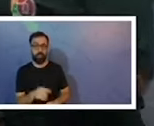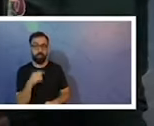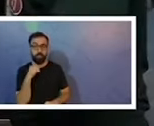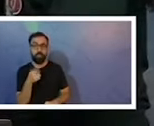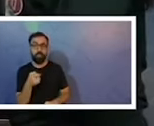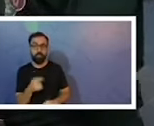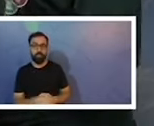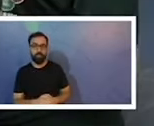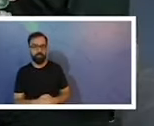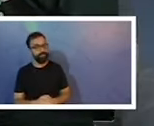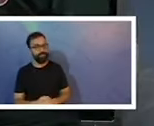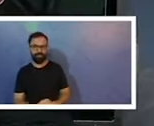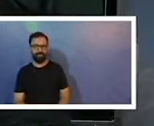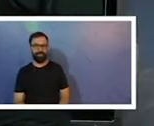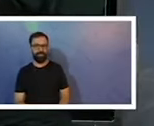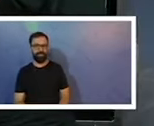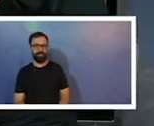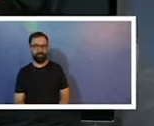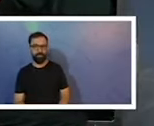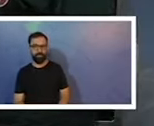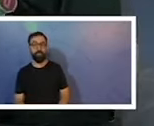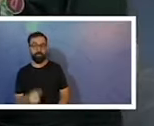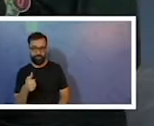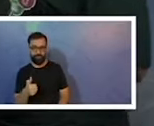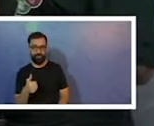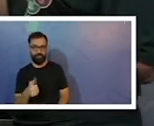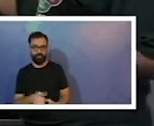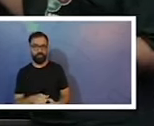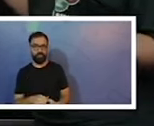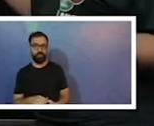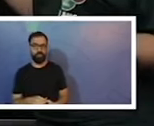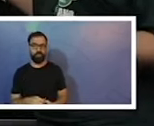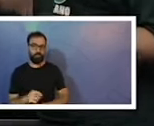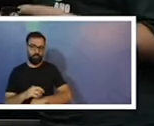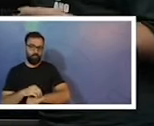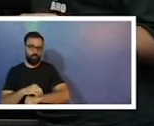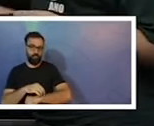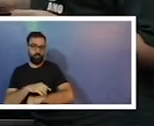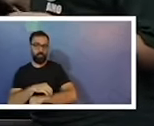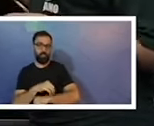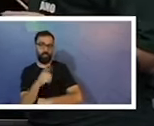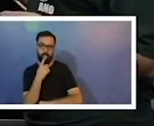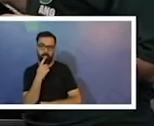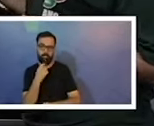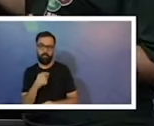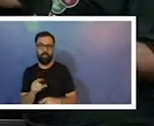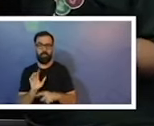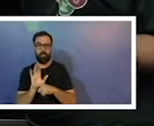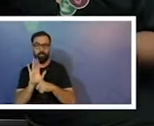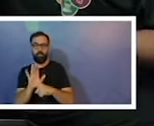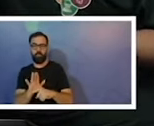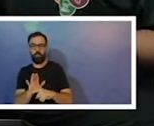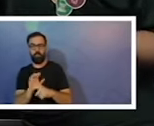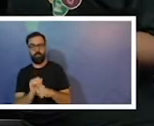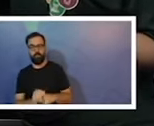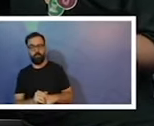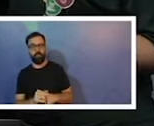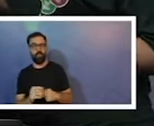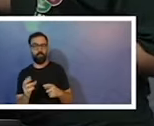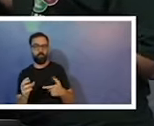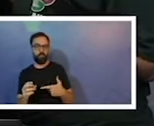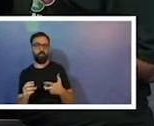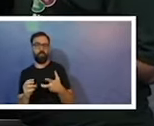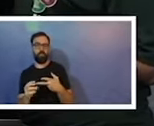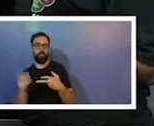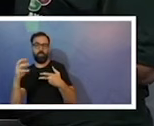Dúvida? Acho que não, né? Sim, a Joaninha é um inseto aliado do agricultor, pois sendo predadora